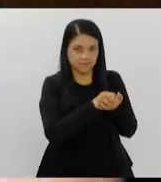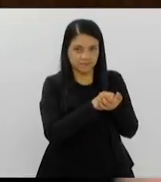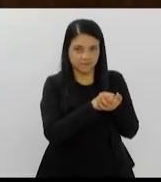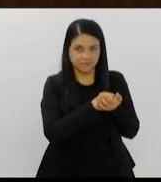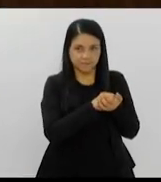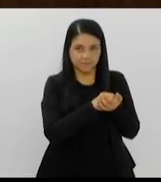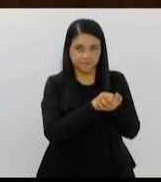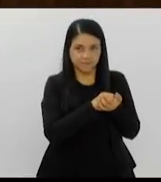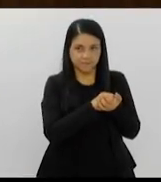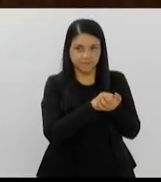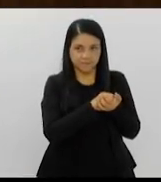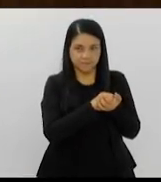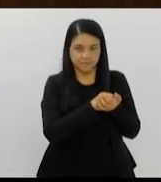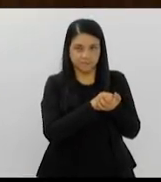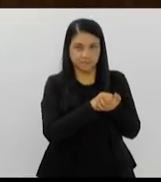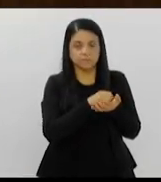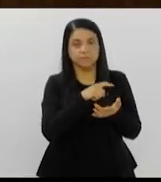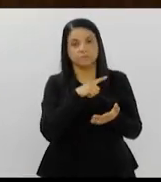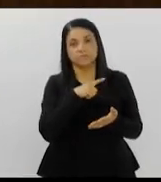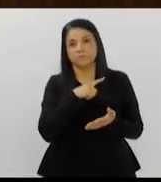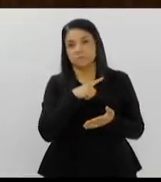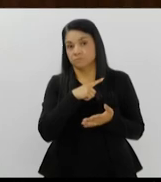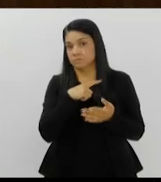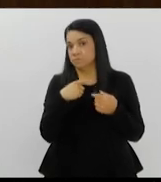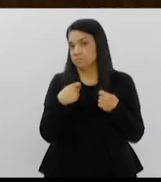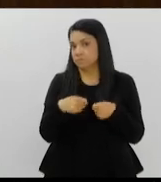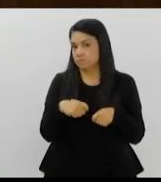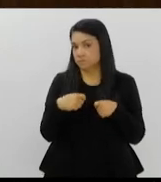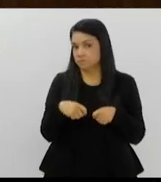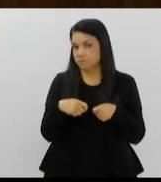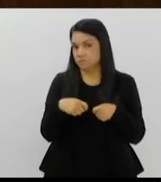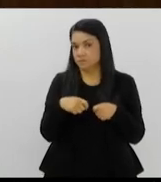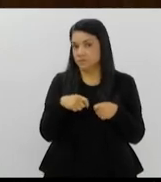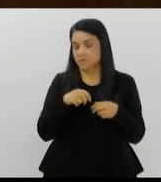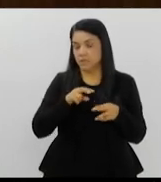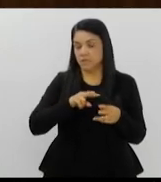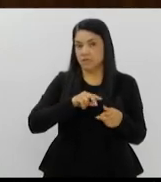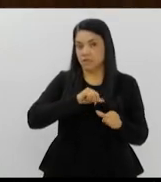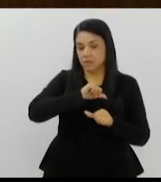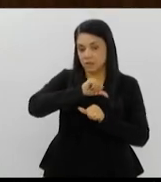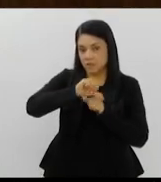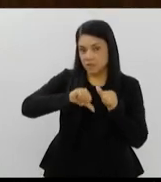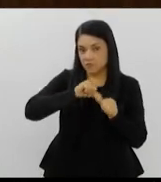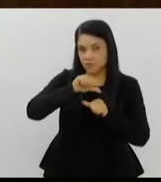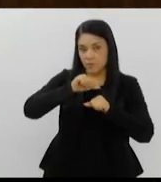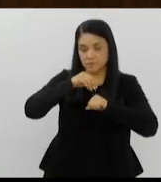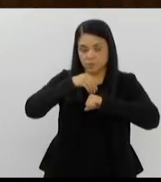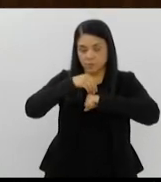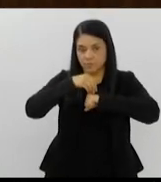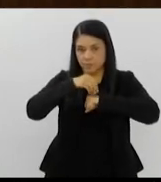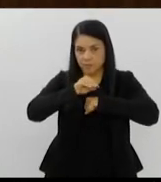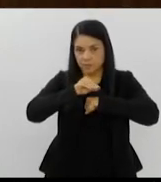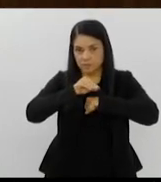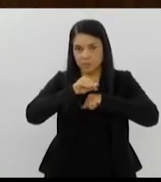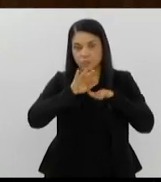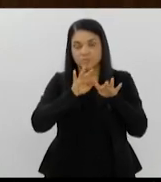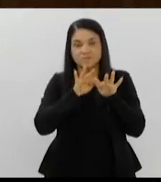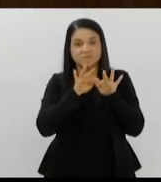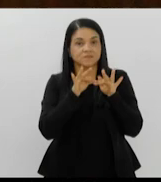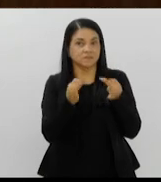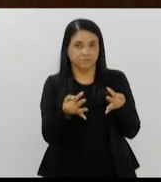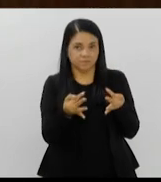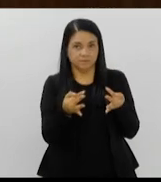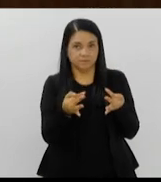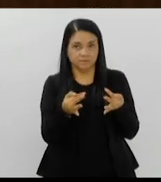que deveria se tratar de transformação em indicação